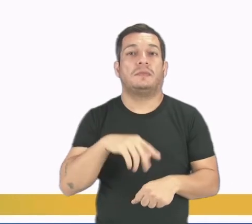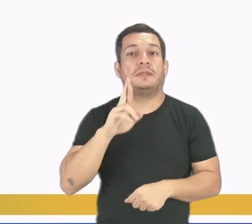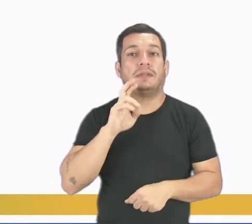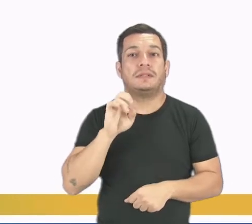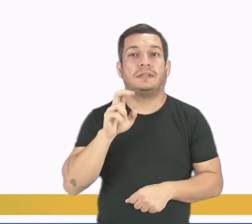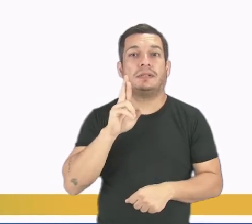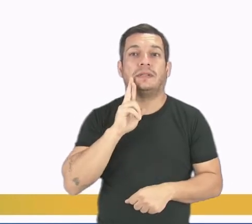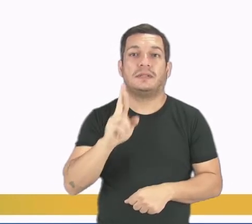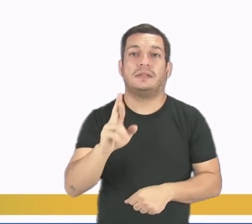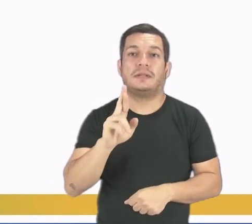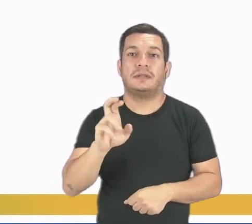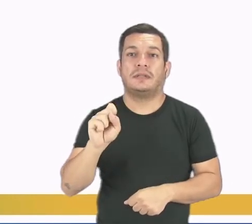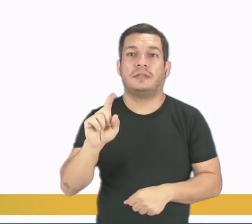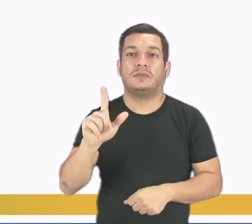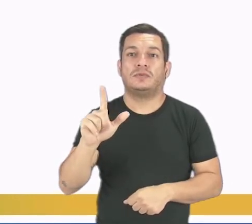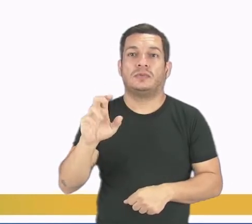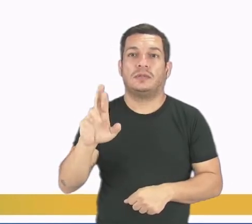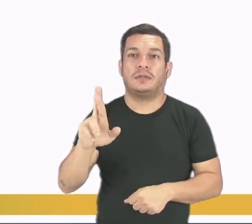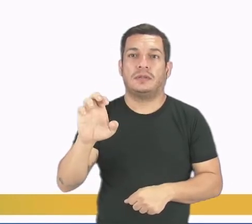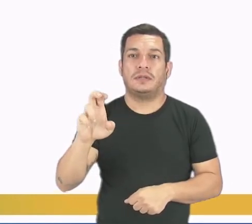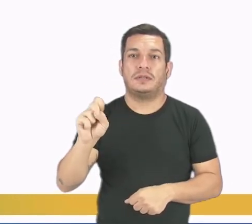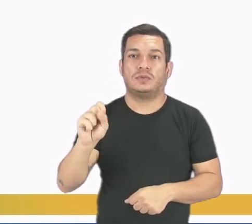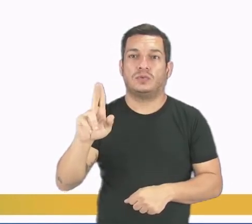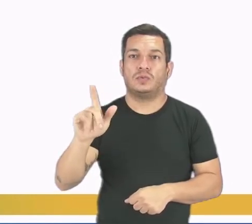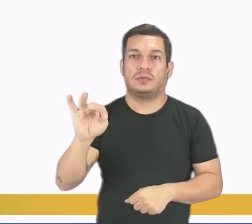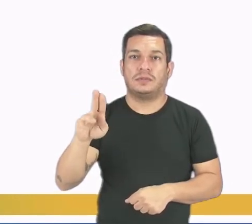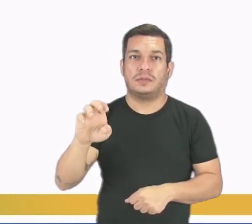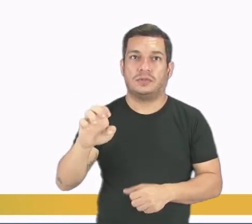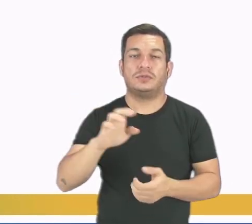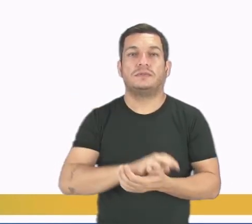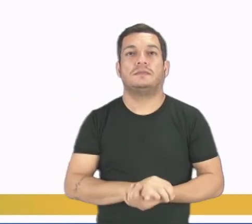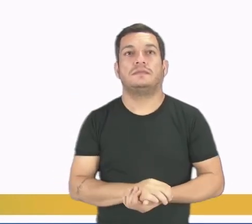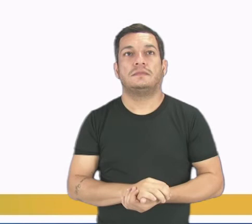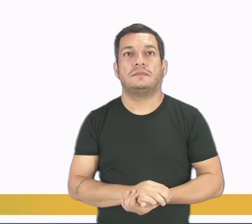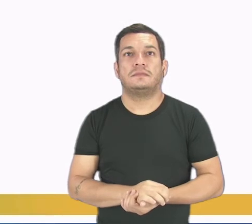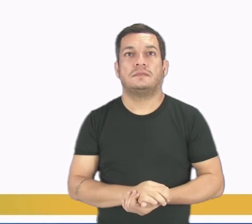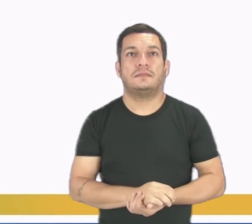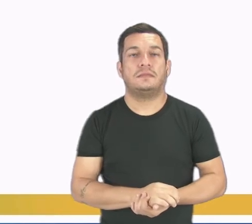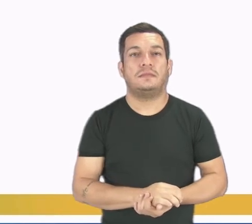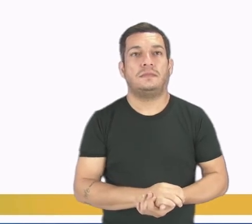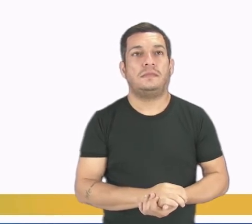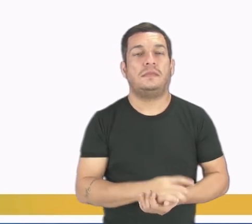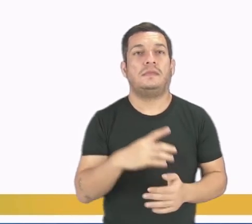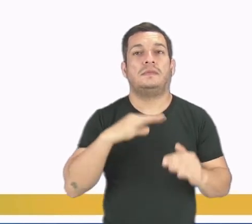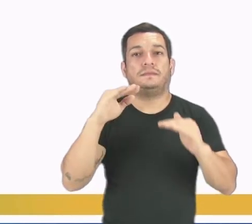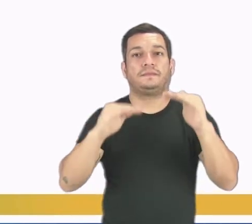né, um exemplo clássico de situação de torque. Nós